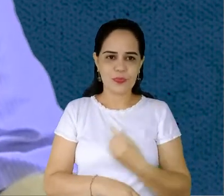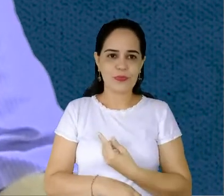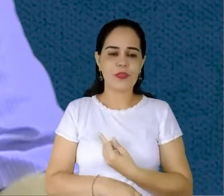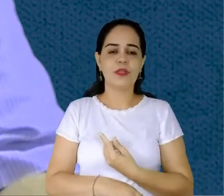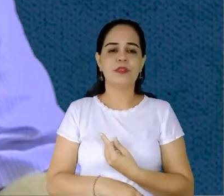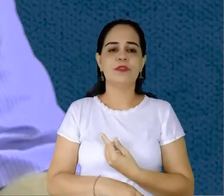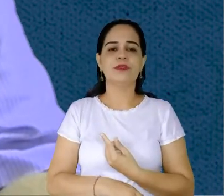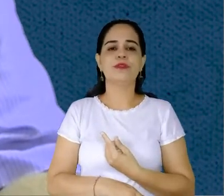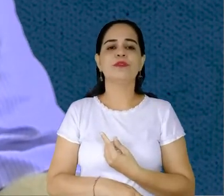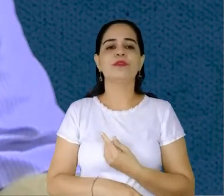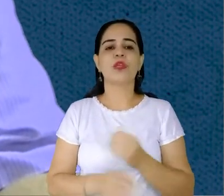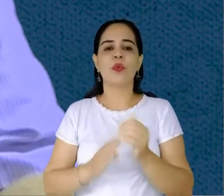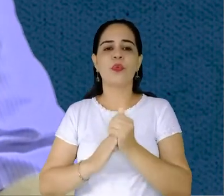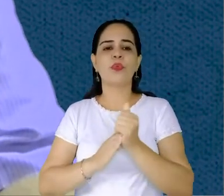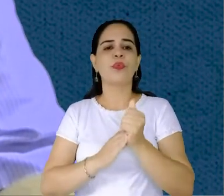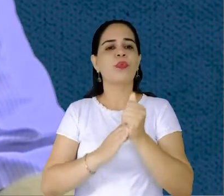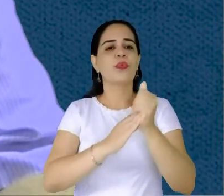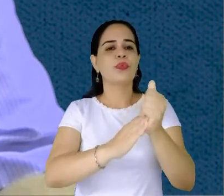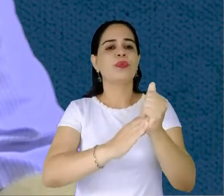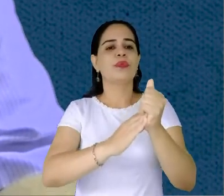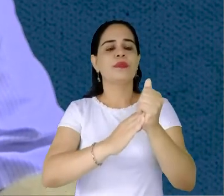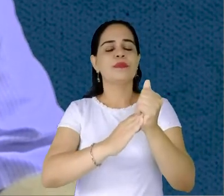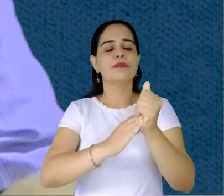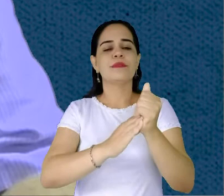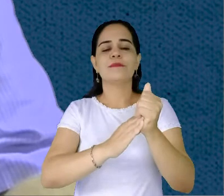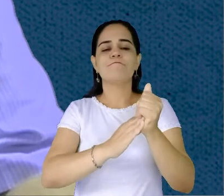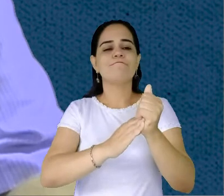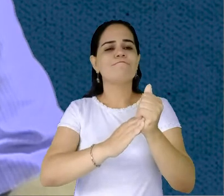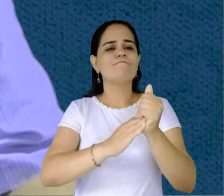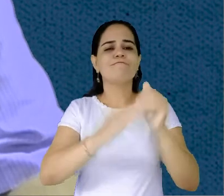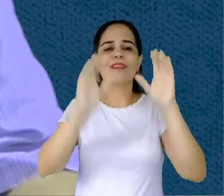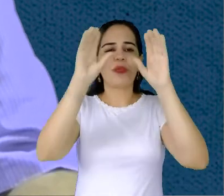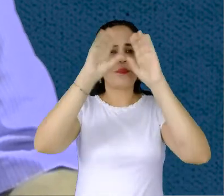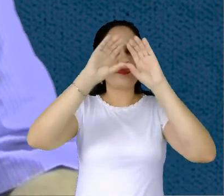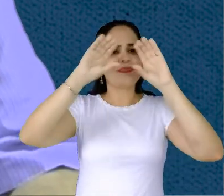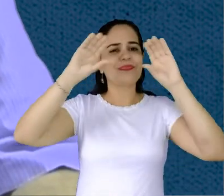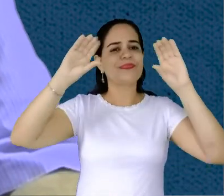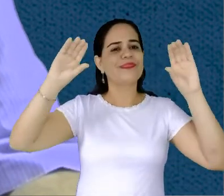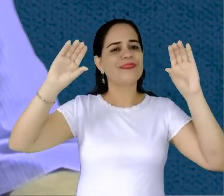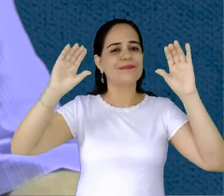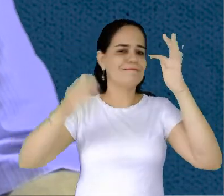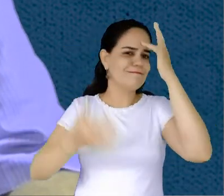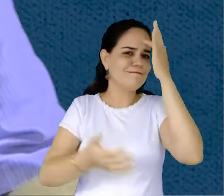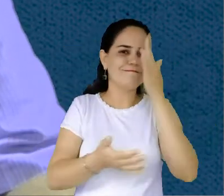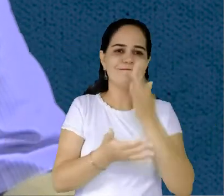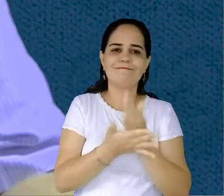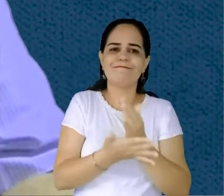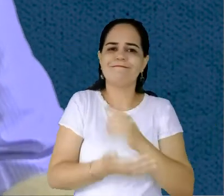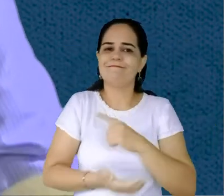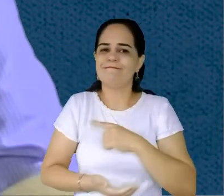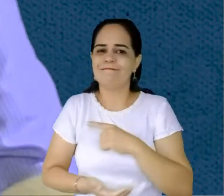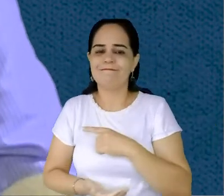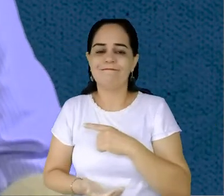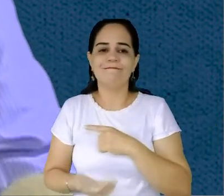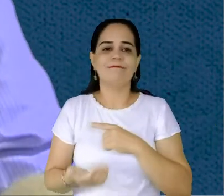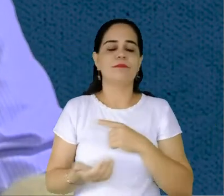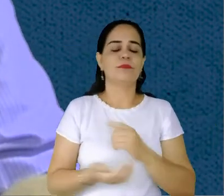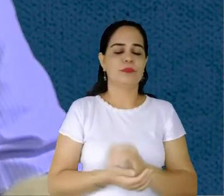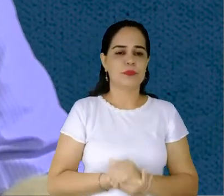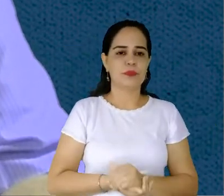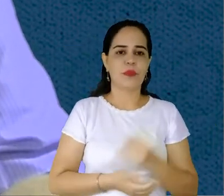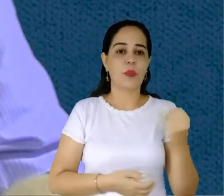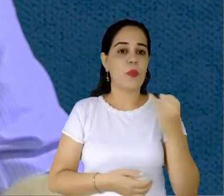Jesus. Ele nos levará a todos os que temos fé, nos levará para o céu. Por isso é tão